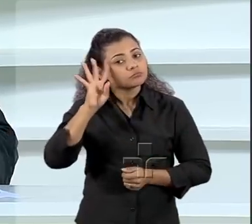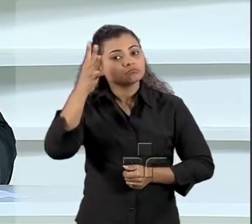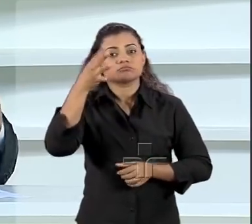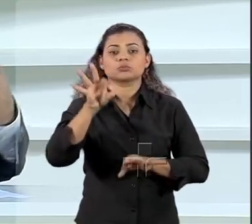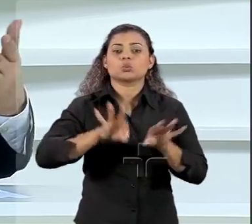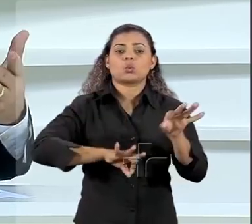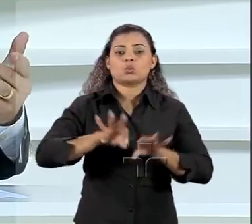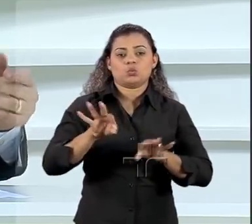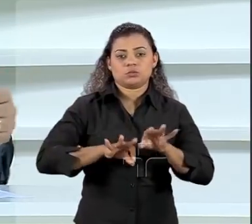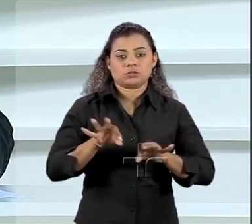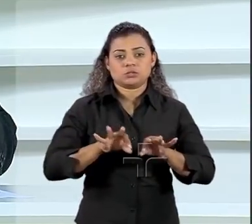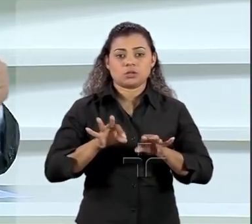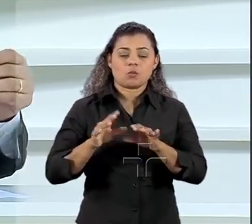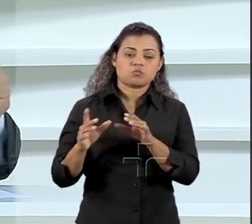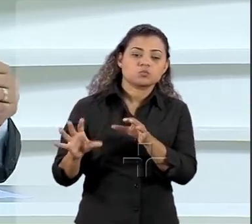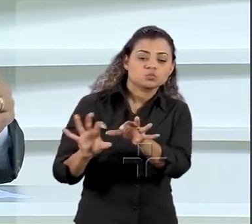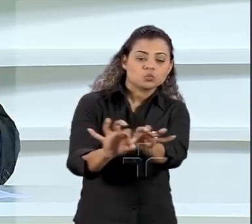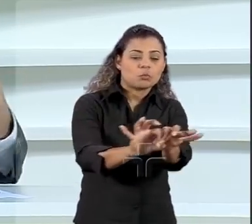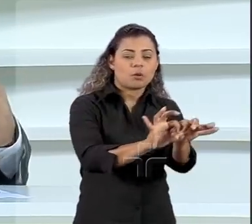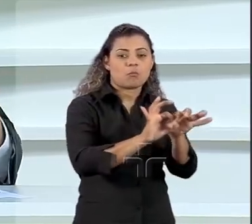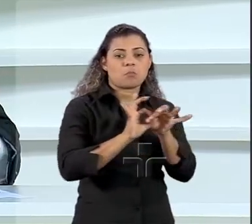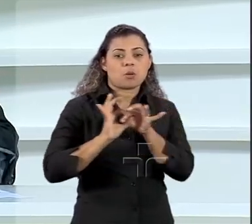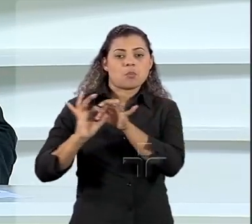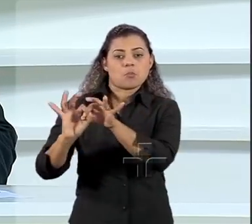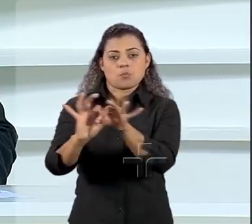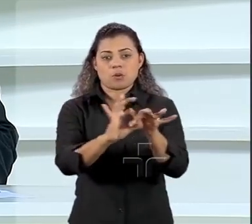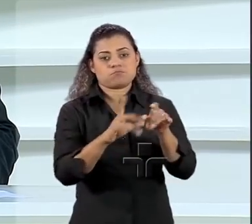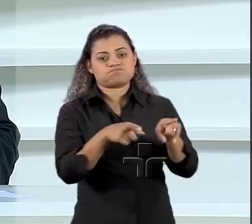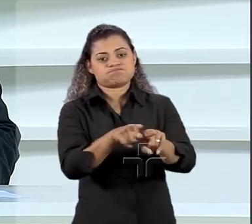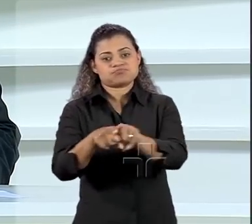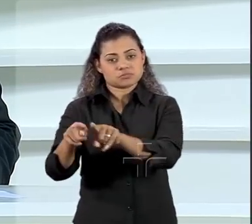mais em rede, como se fala, mais integrada.